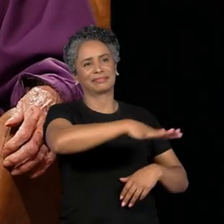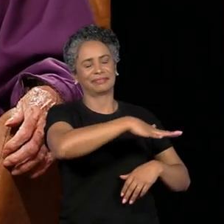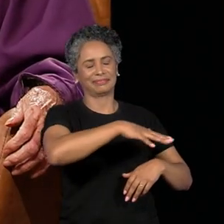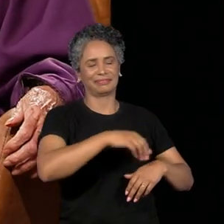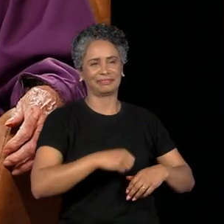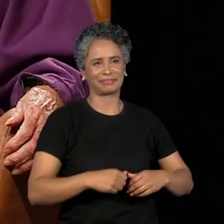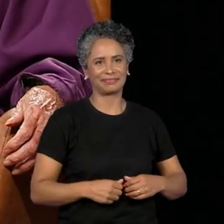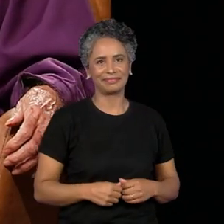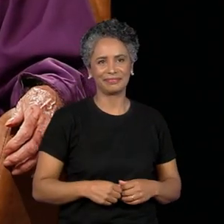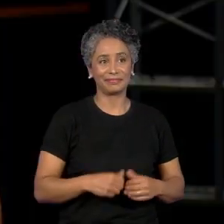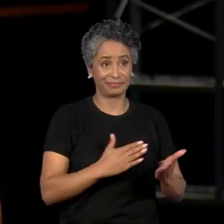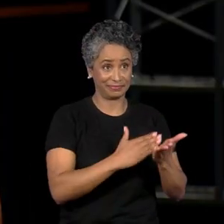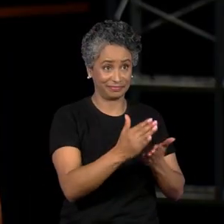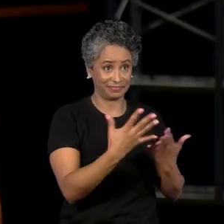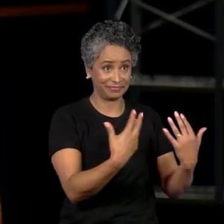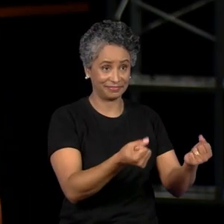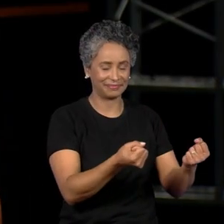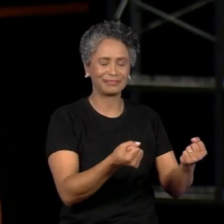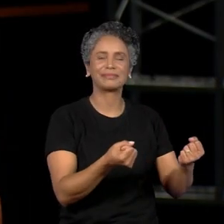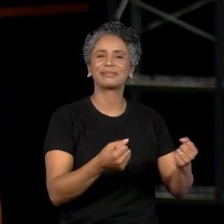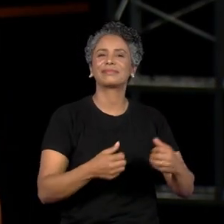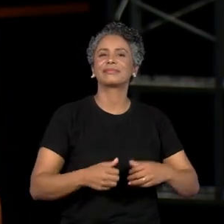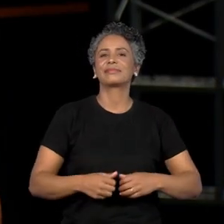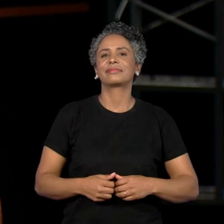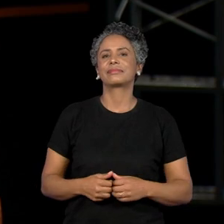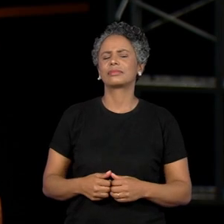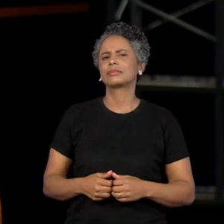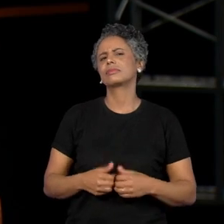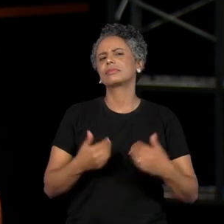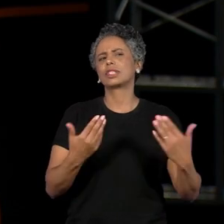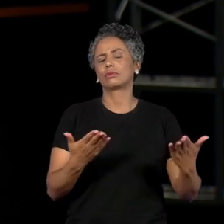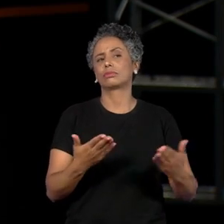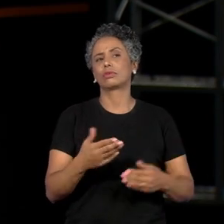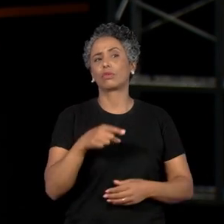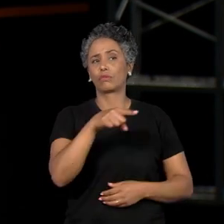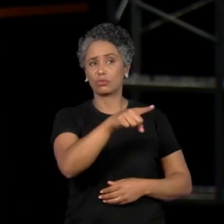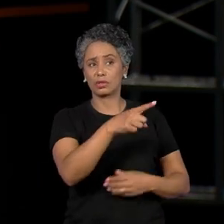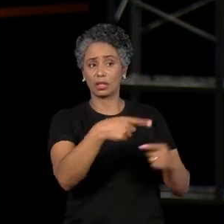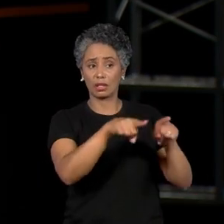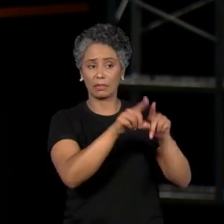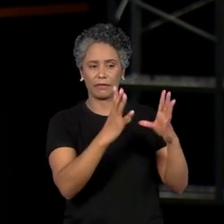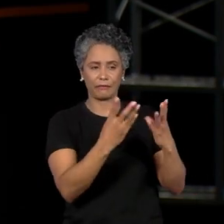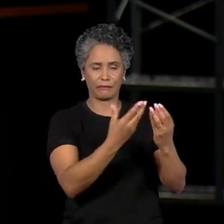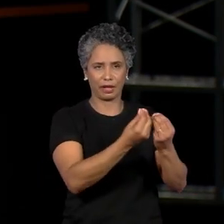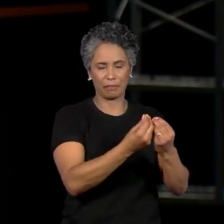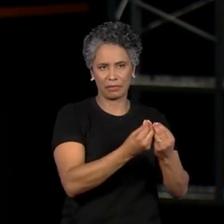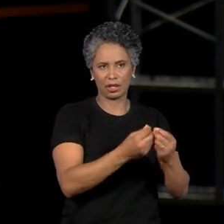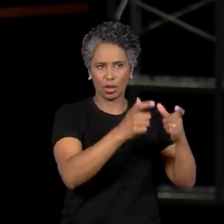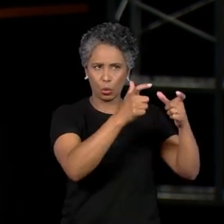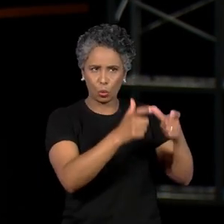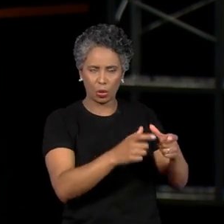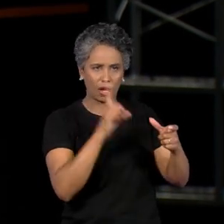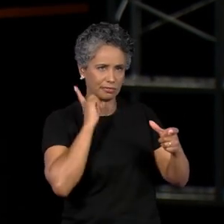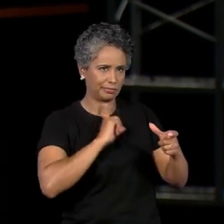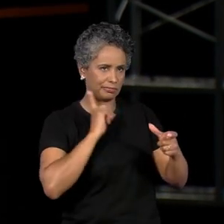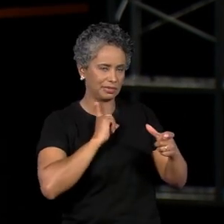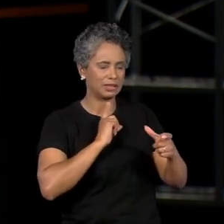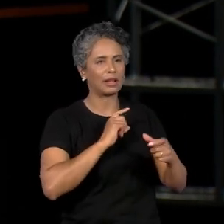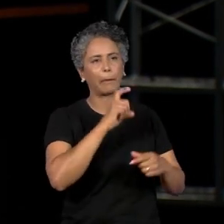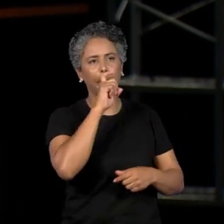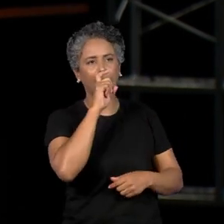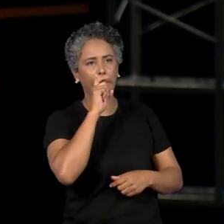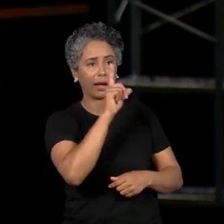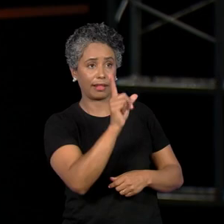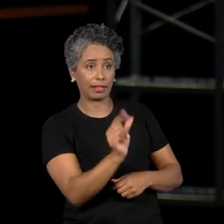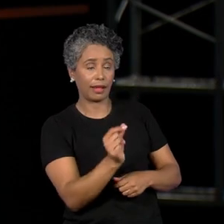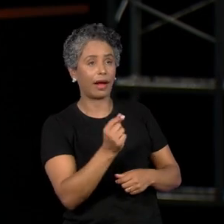então? Ótimo. Bom, a tua família era de Ubá, Minas Gerais, né? Pai italiano, mãe espanhola